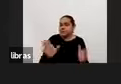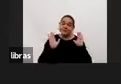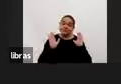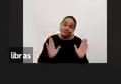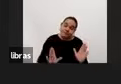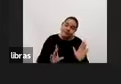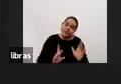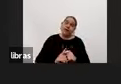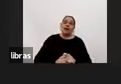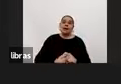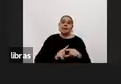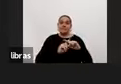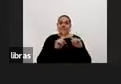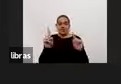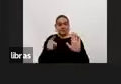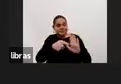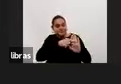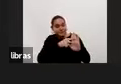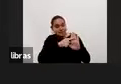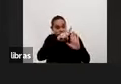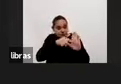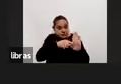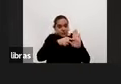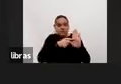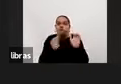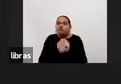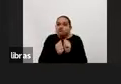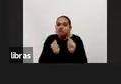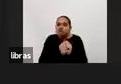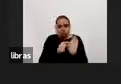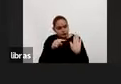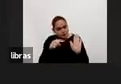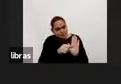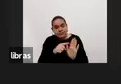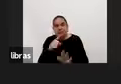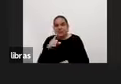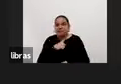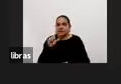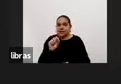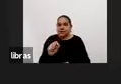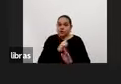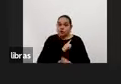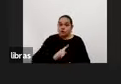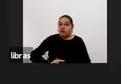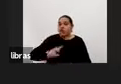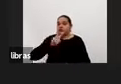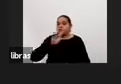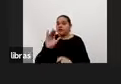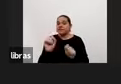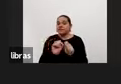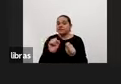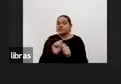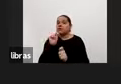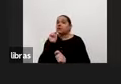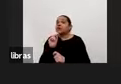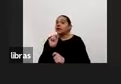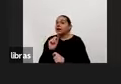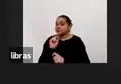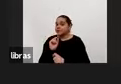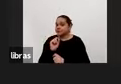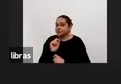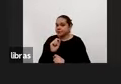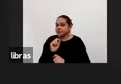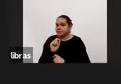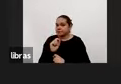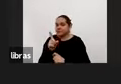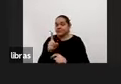né, o governo está dizendo que vai lançar também a recuperar a carteira verde e